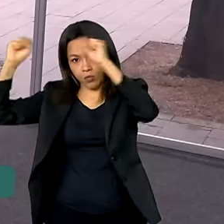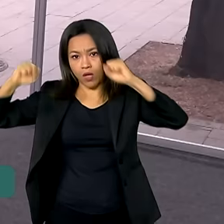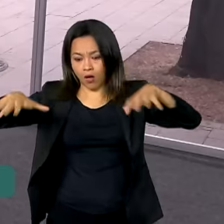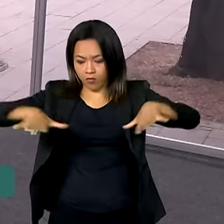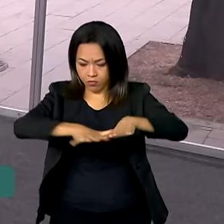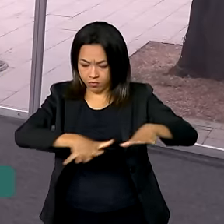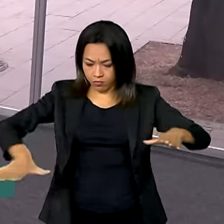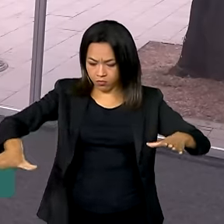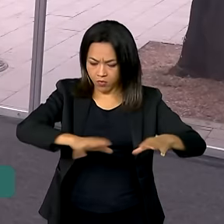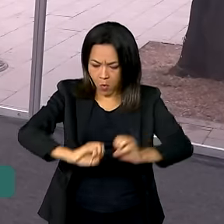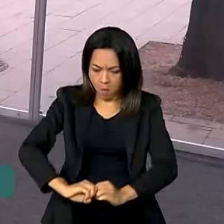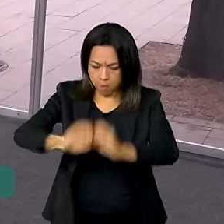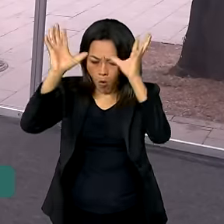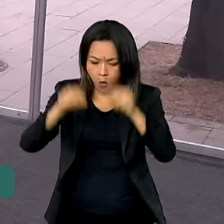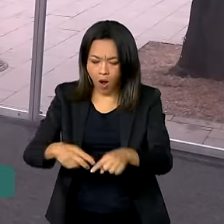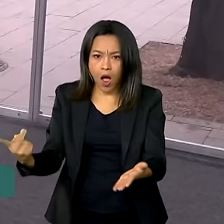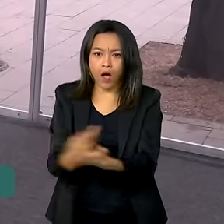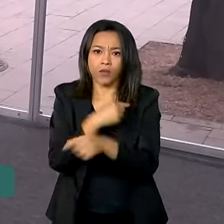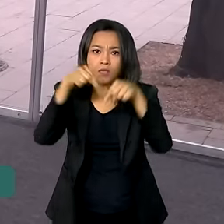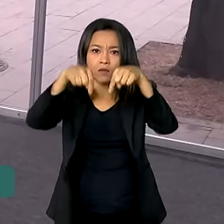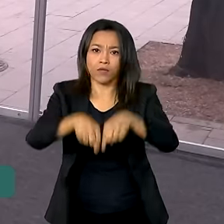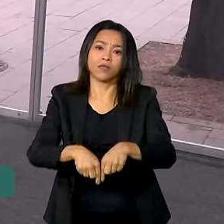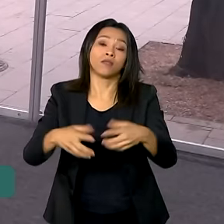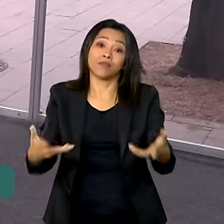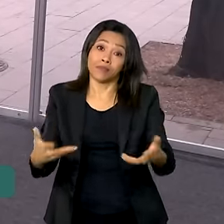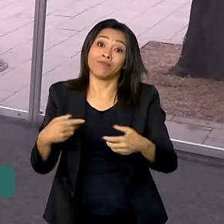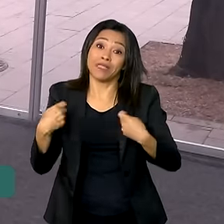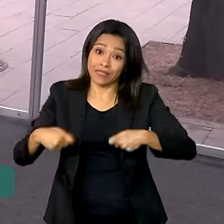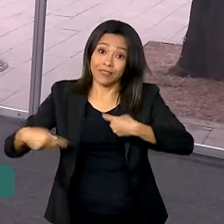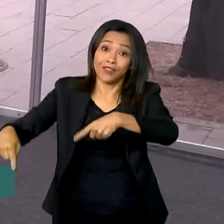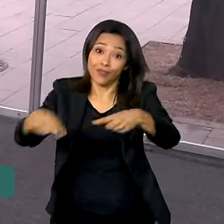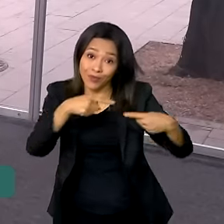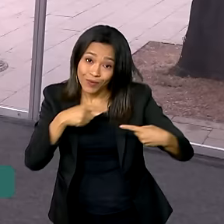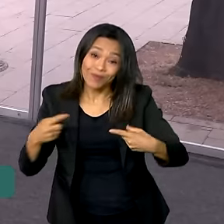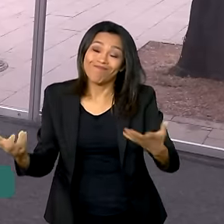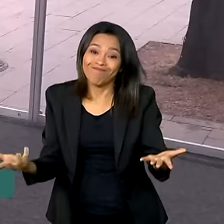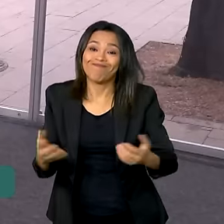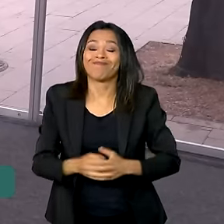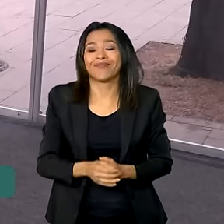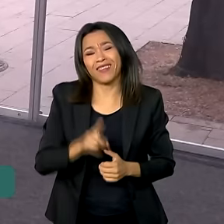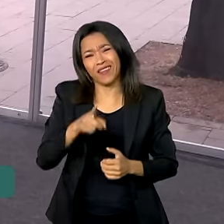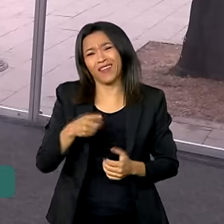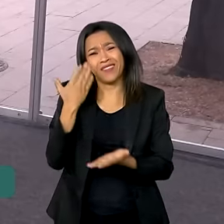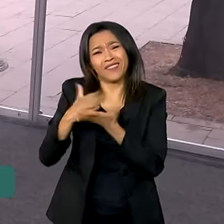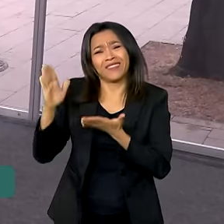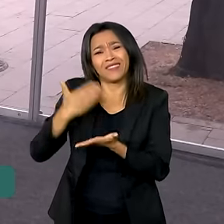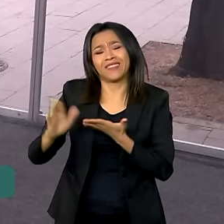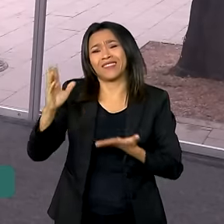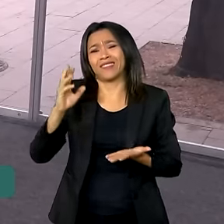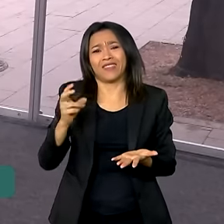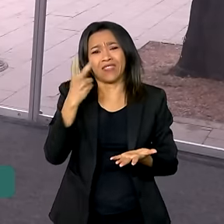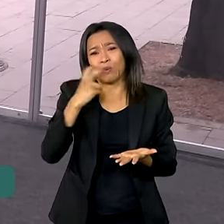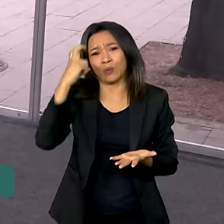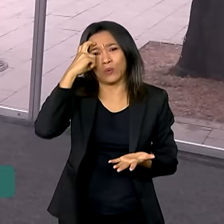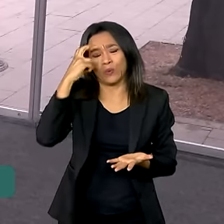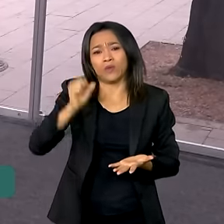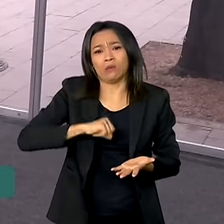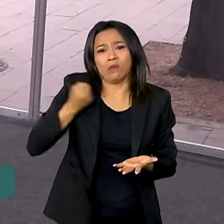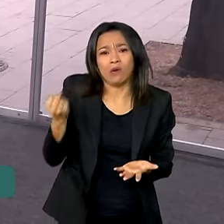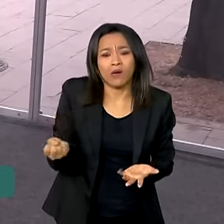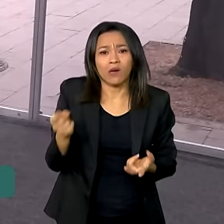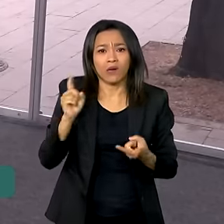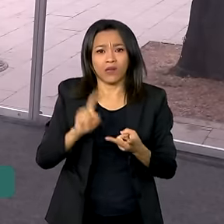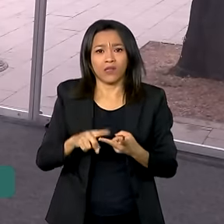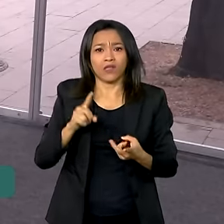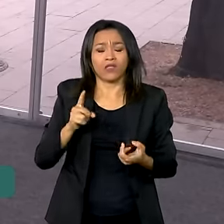alertas à democracia, ministro, precisam estar cada vez mais nesses debates, né? E estimulado por essa cultura do ódio, por líderes